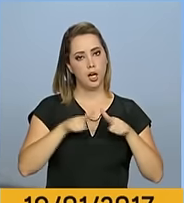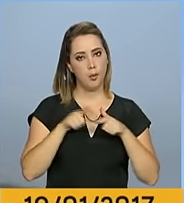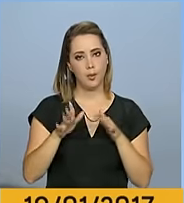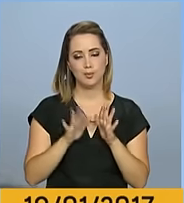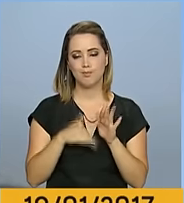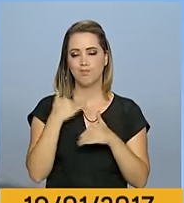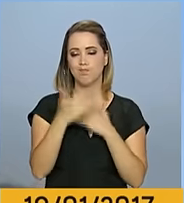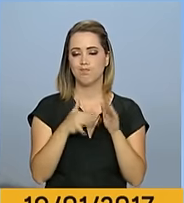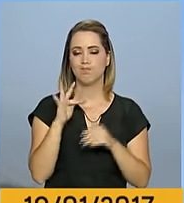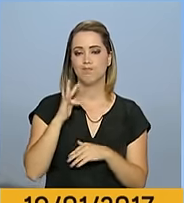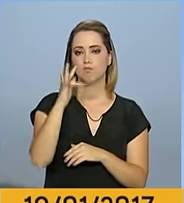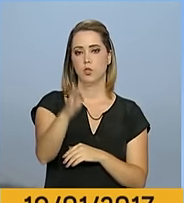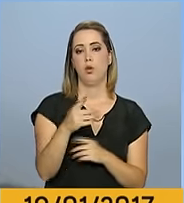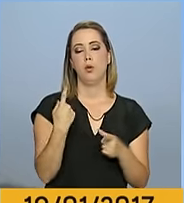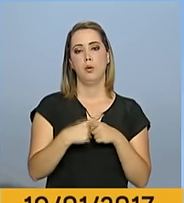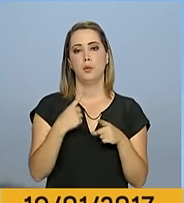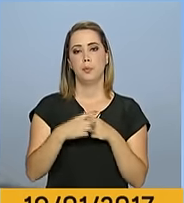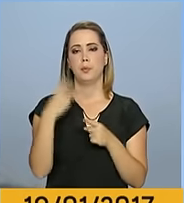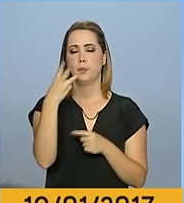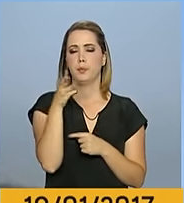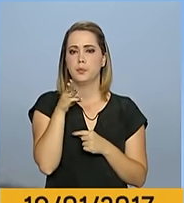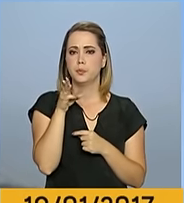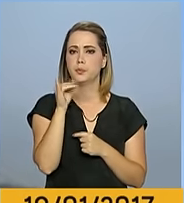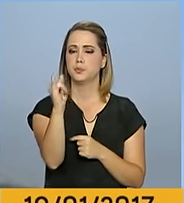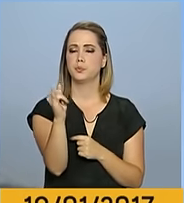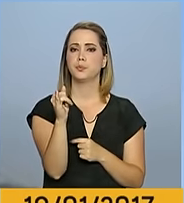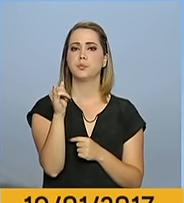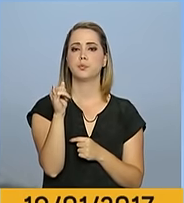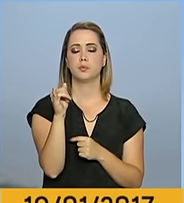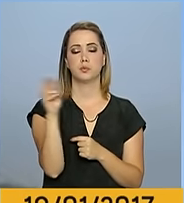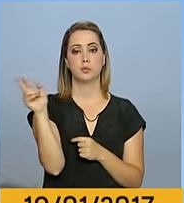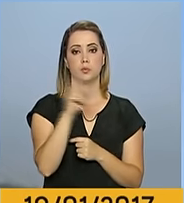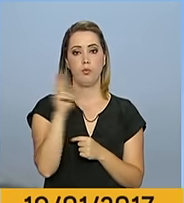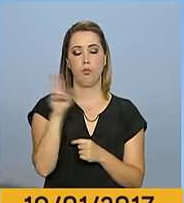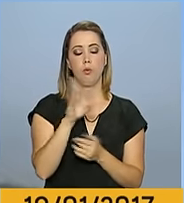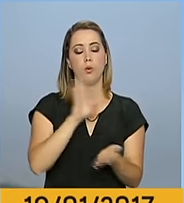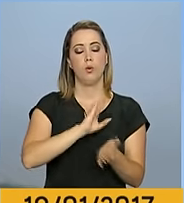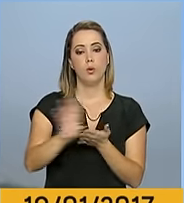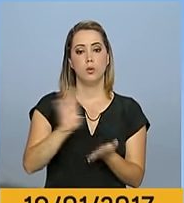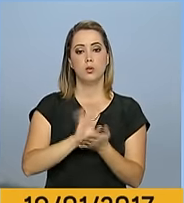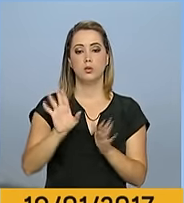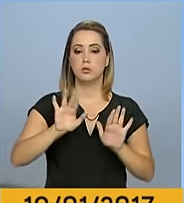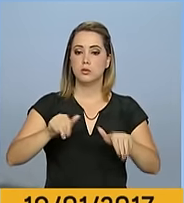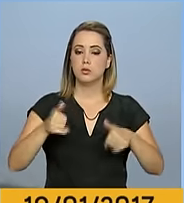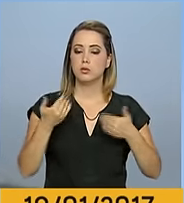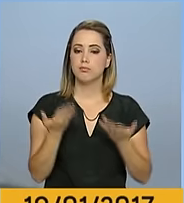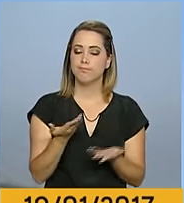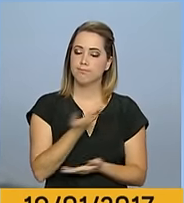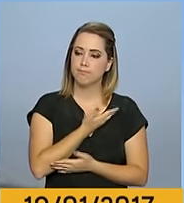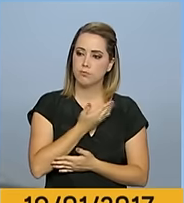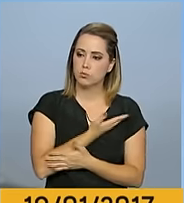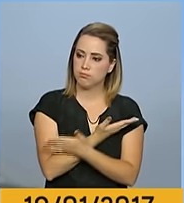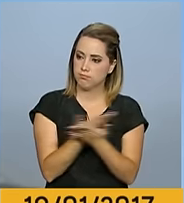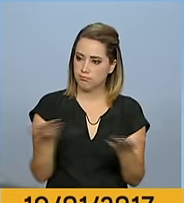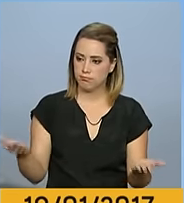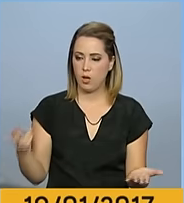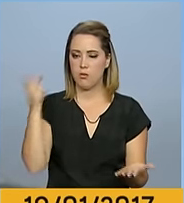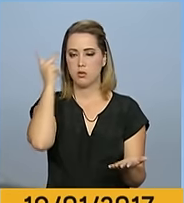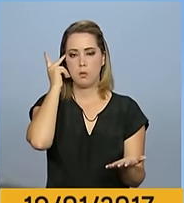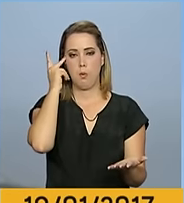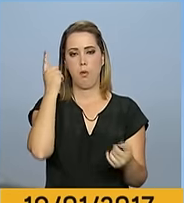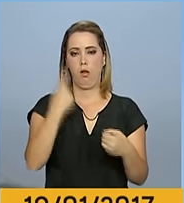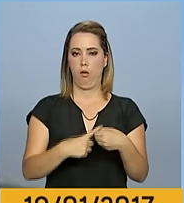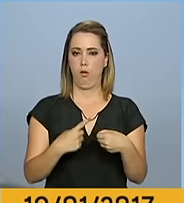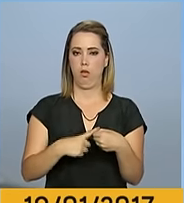frente, porque esses 3 bilhões vão ser injetados exata e precisamente para isso. Então, meus amigos aqui de Ribeirão Preto